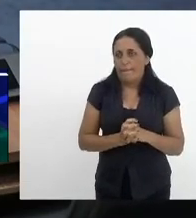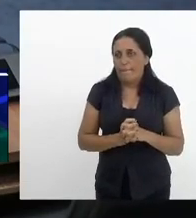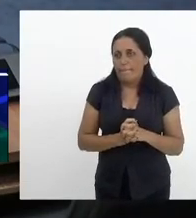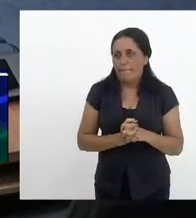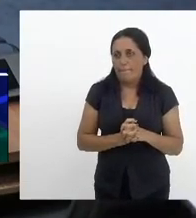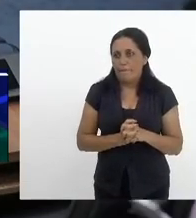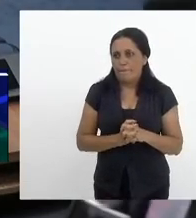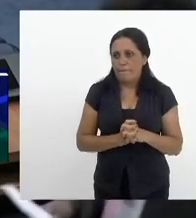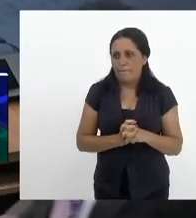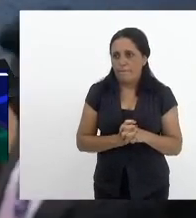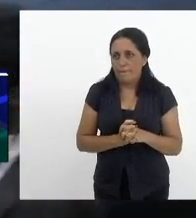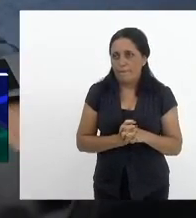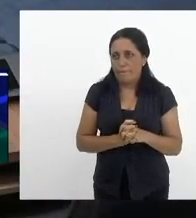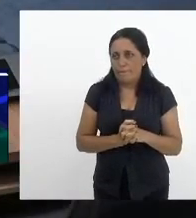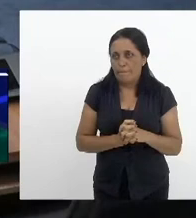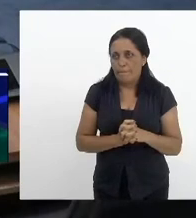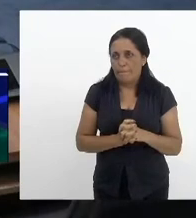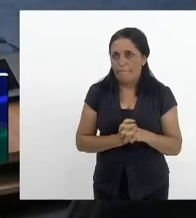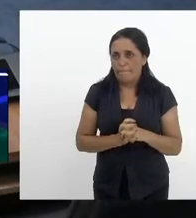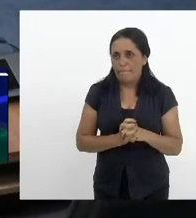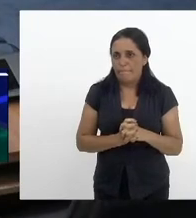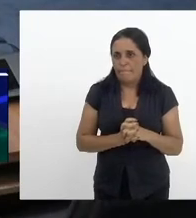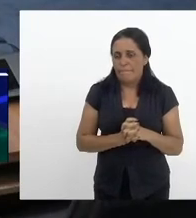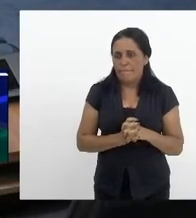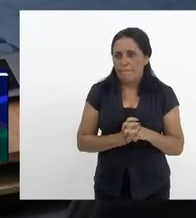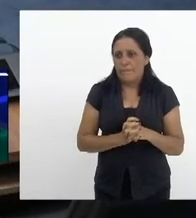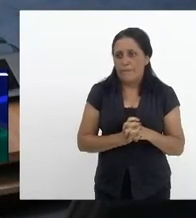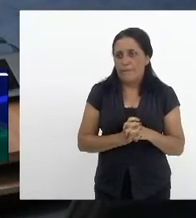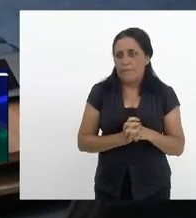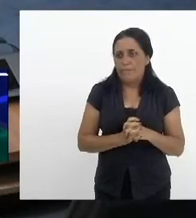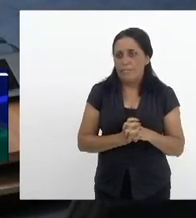Não sei se a gente apresentou pela bancada emendas semelhantes.